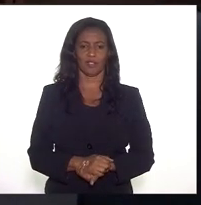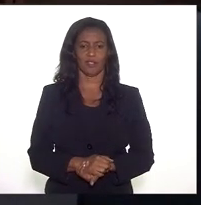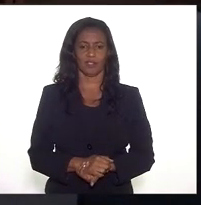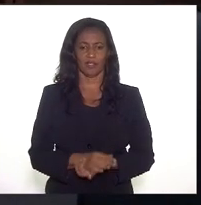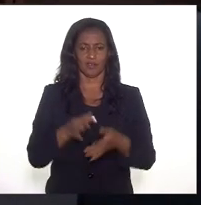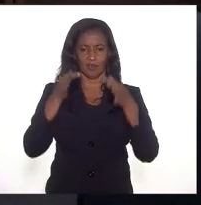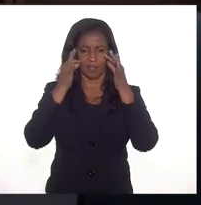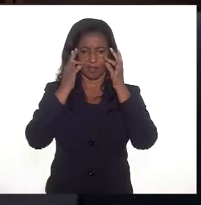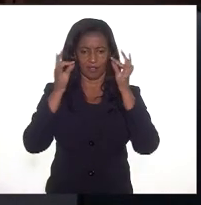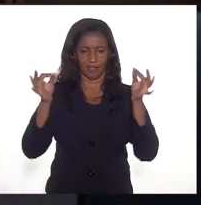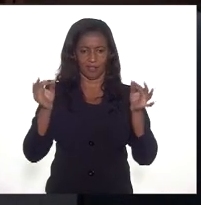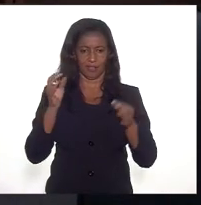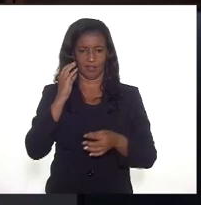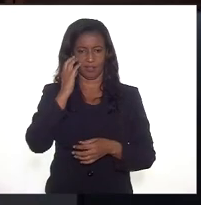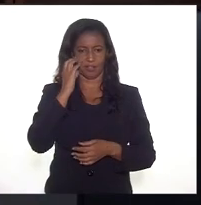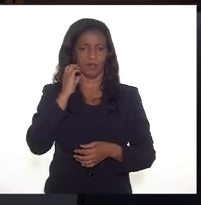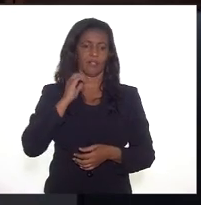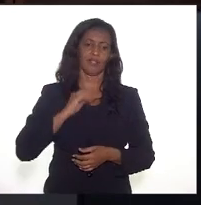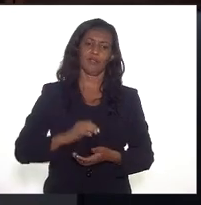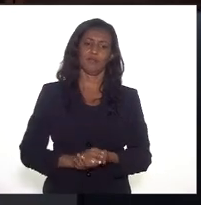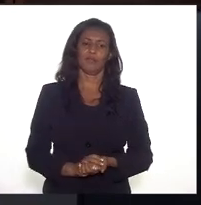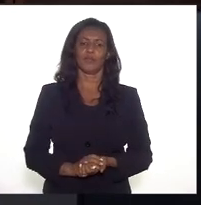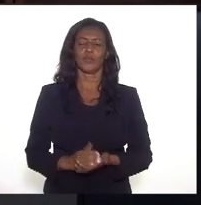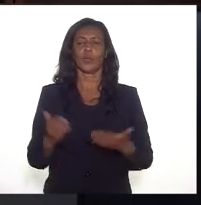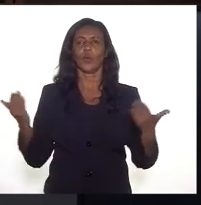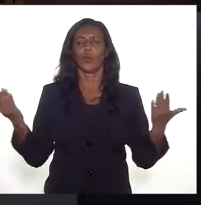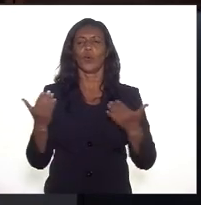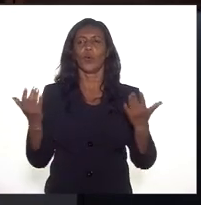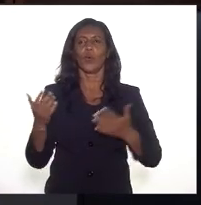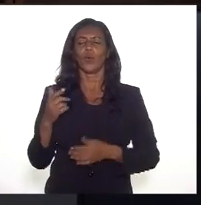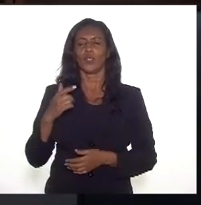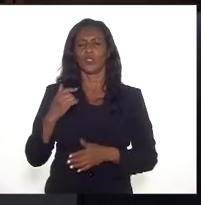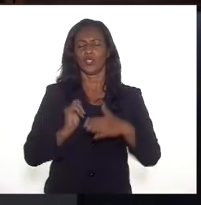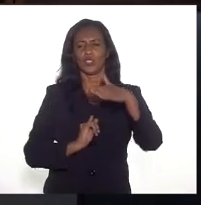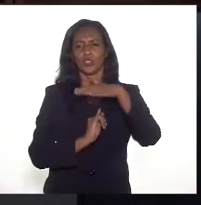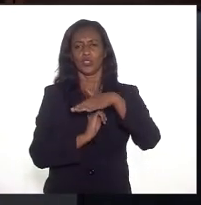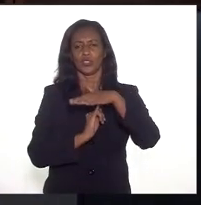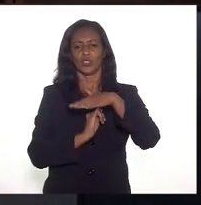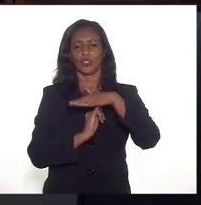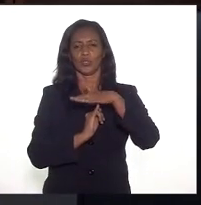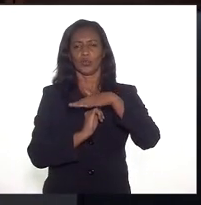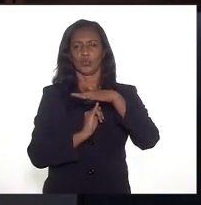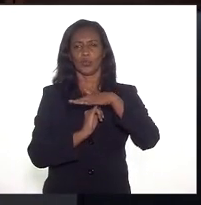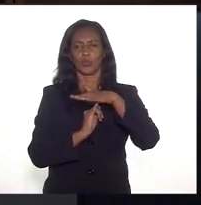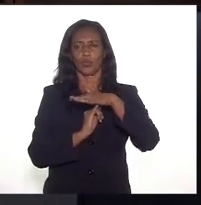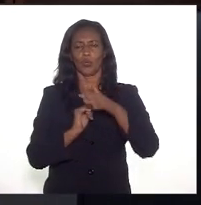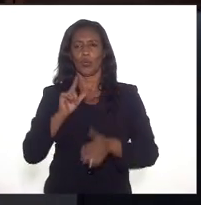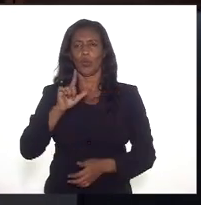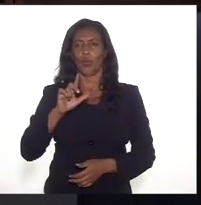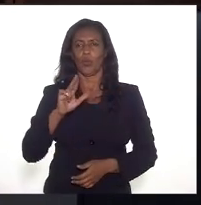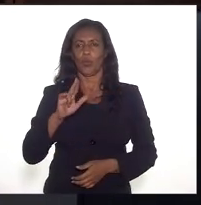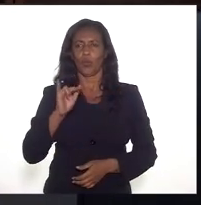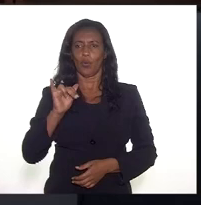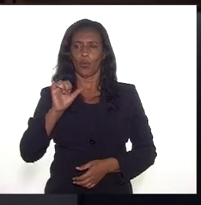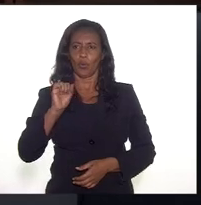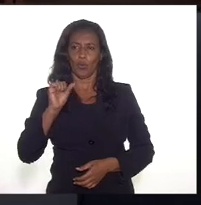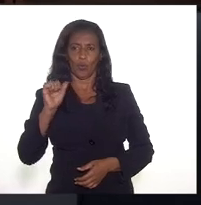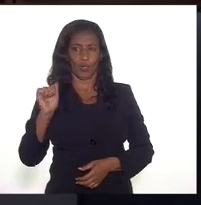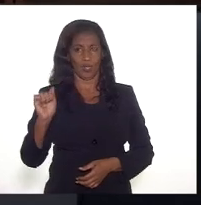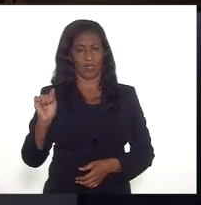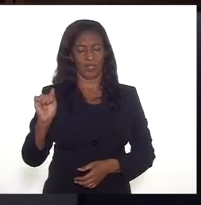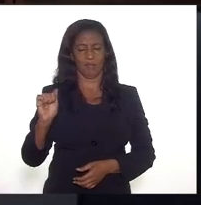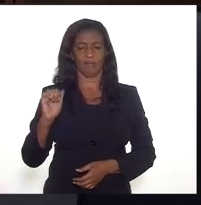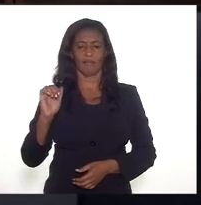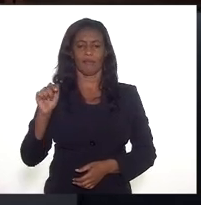senhores deputados, hoje eu recebi a Luísa Lacerda, do Instituto Expo Religião. E ela, como faz todo